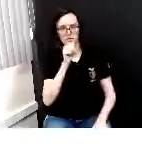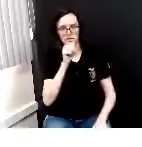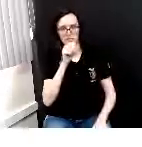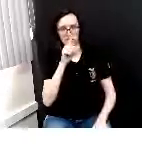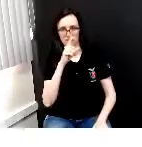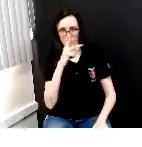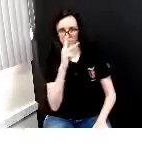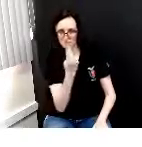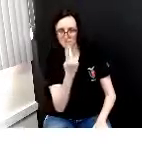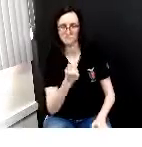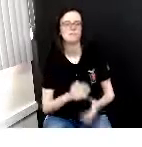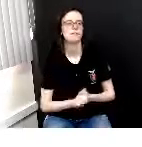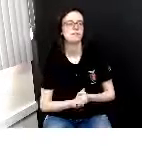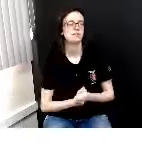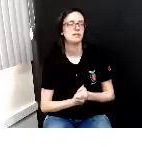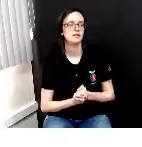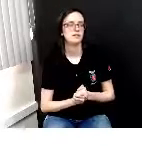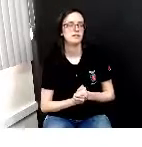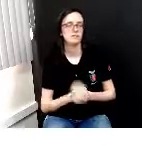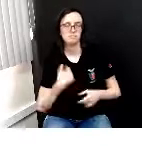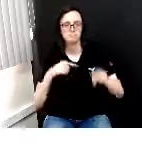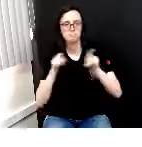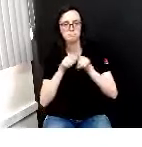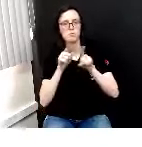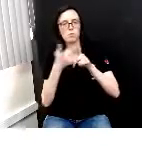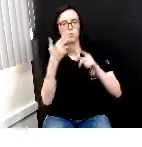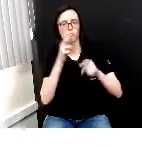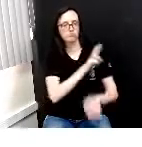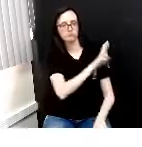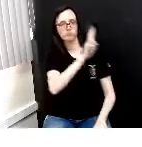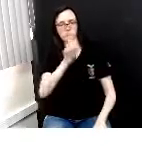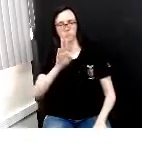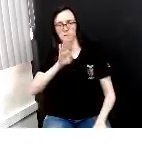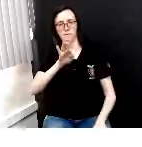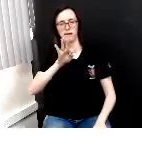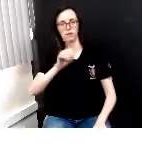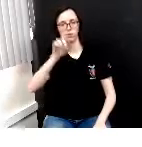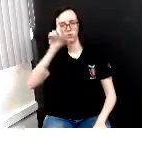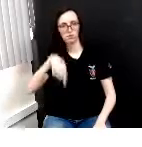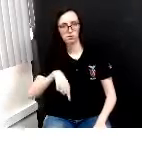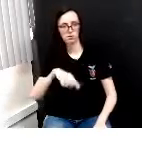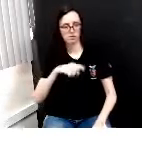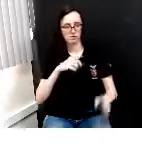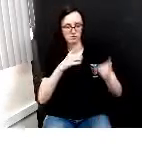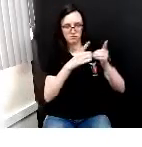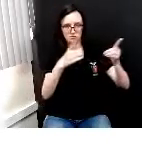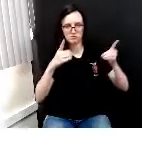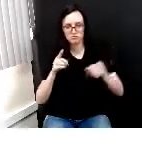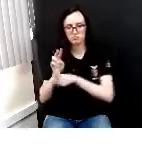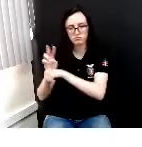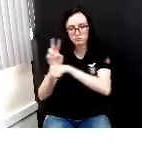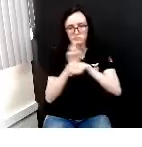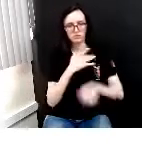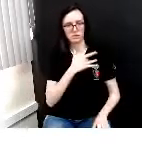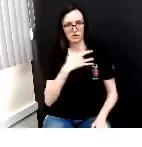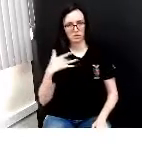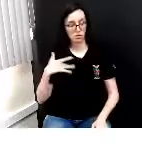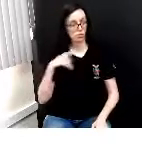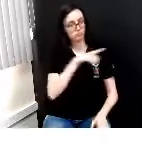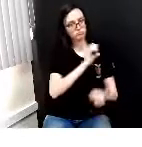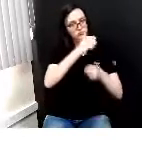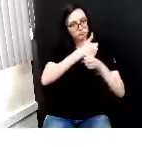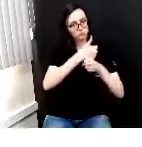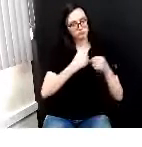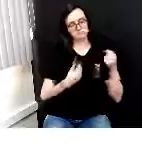Gostaria também, em nome do nosso secretário Beto Preto e da diretora de Atenção e Vigilância em Saúde, Maria Gorete Davi